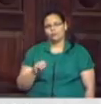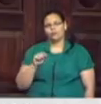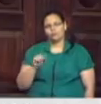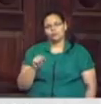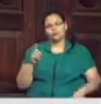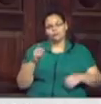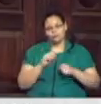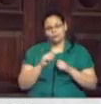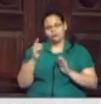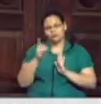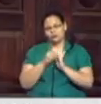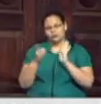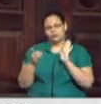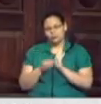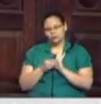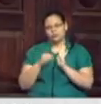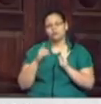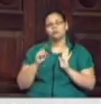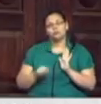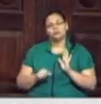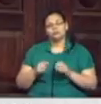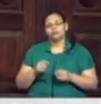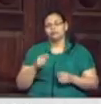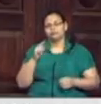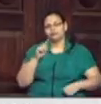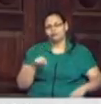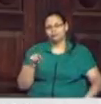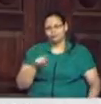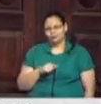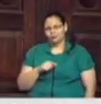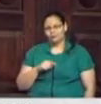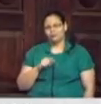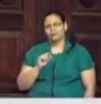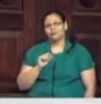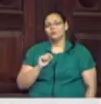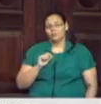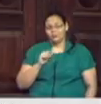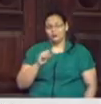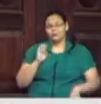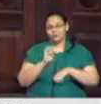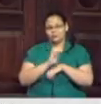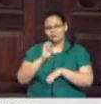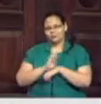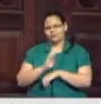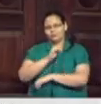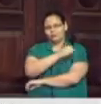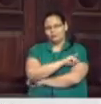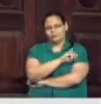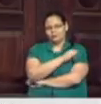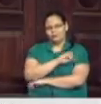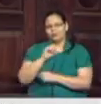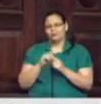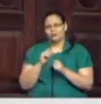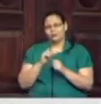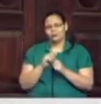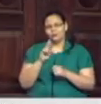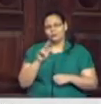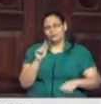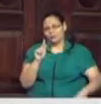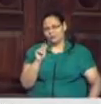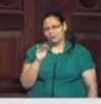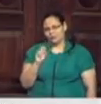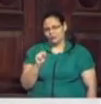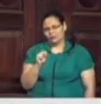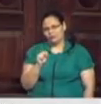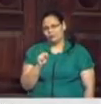sustar essa renúncia que o estado do Rio de Janeiro também faz para o gás. 1% que cobra